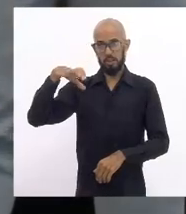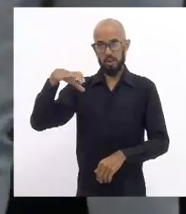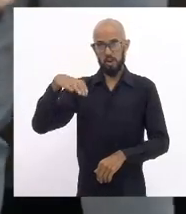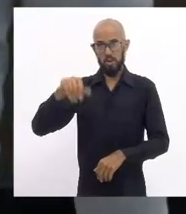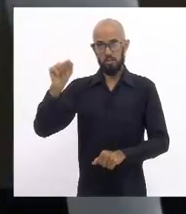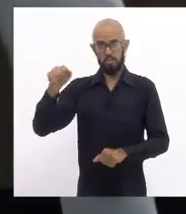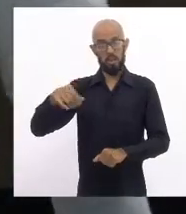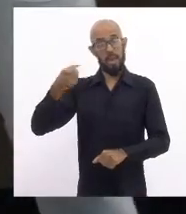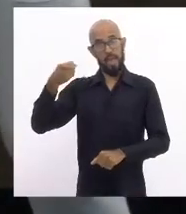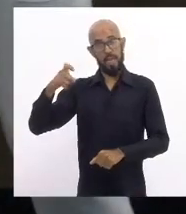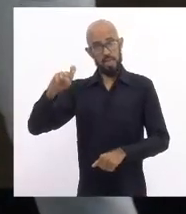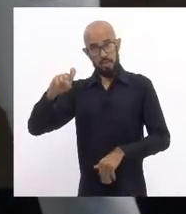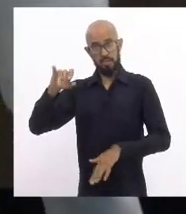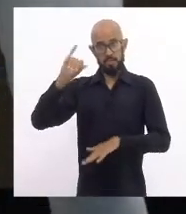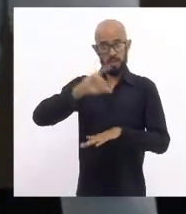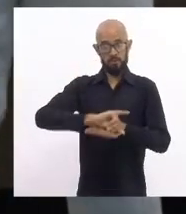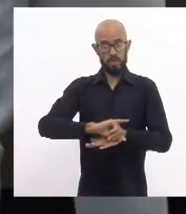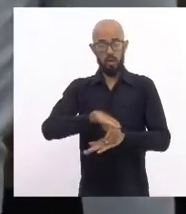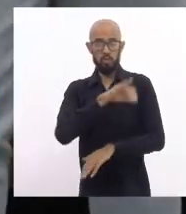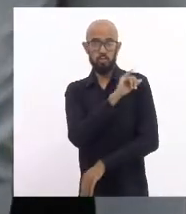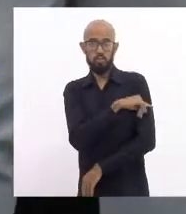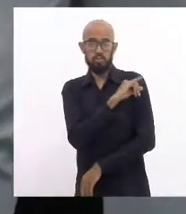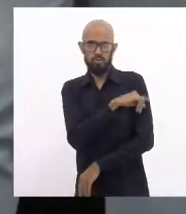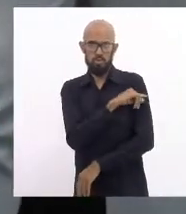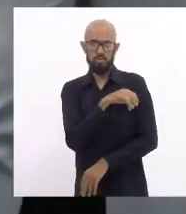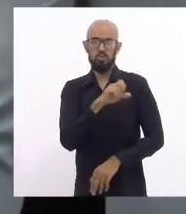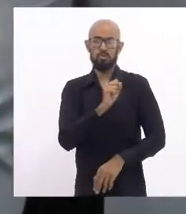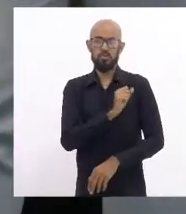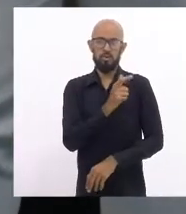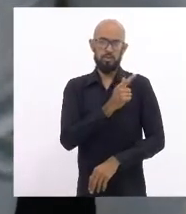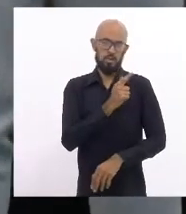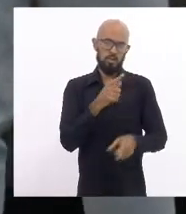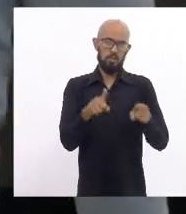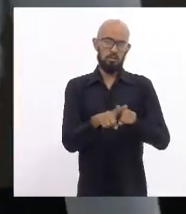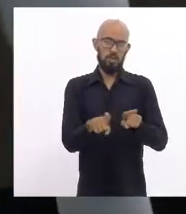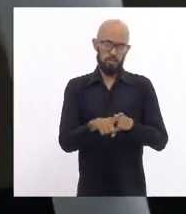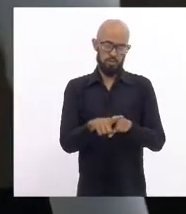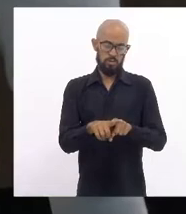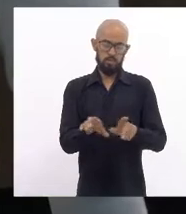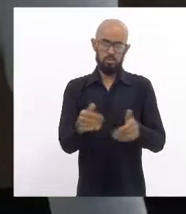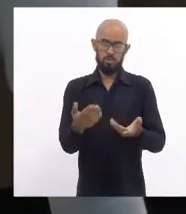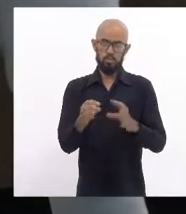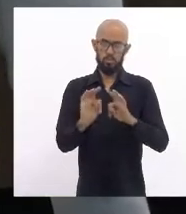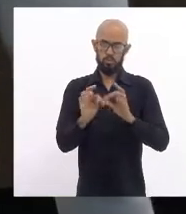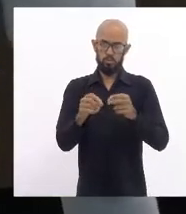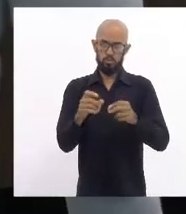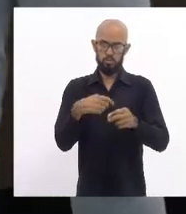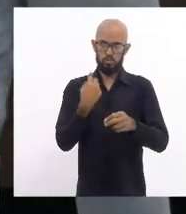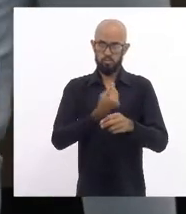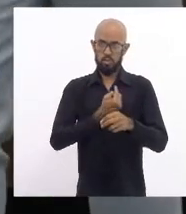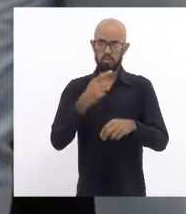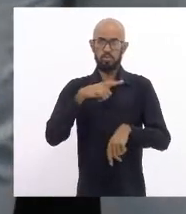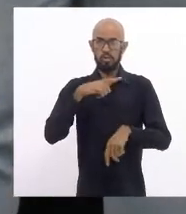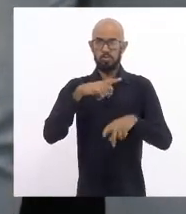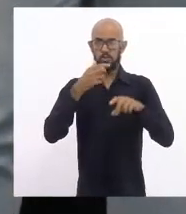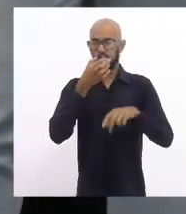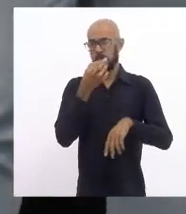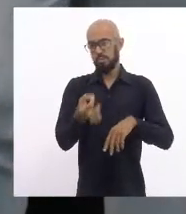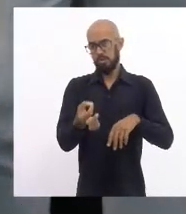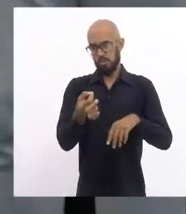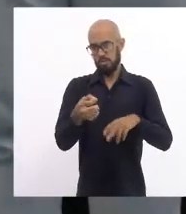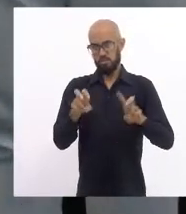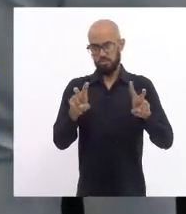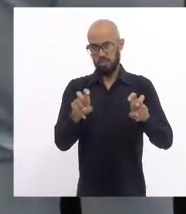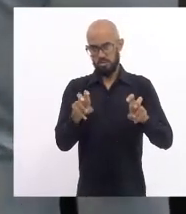Estado do Rio, também Niterói e São Gonçalo. Então, todos nós temos opinião sobre esse tema.